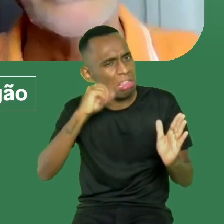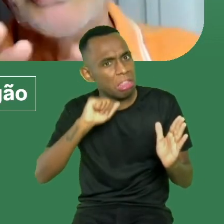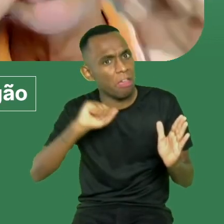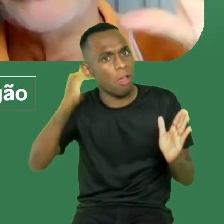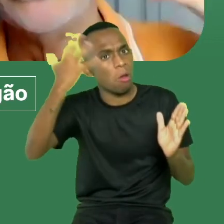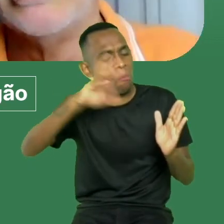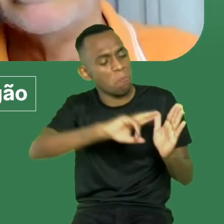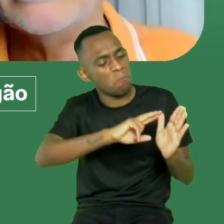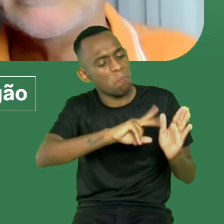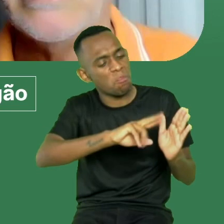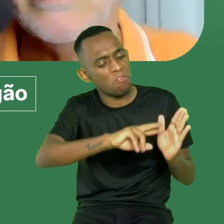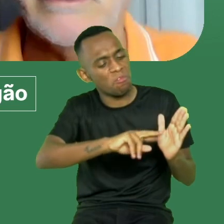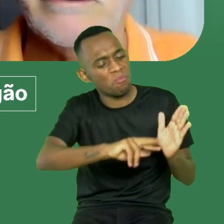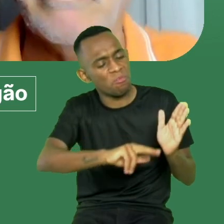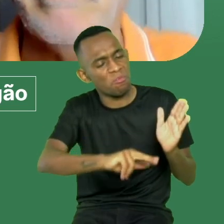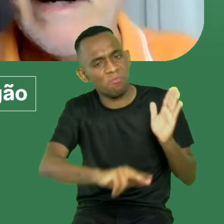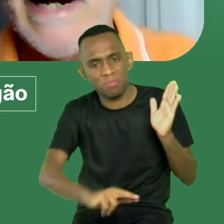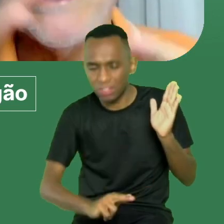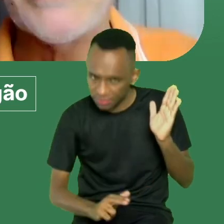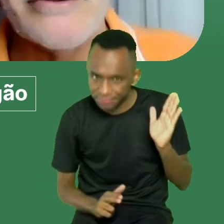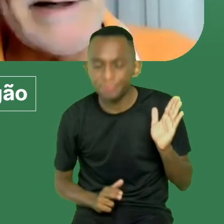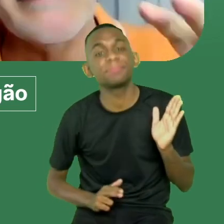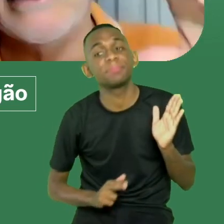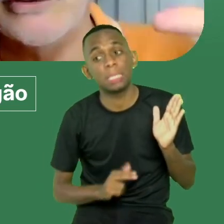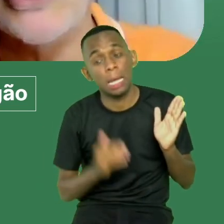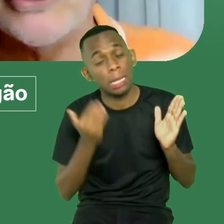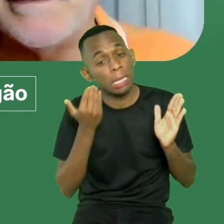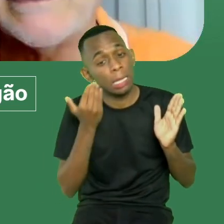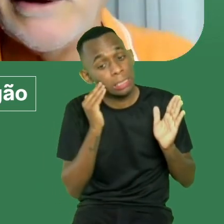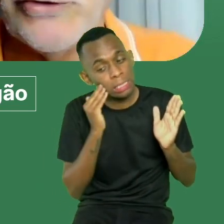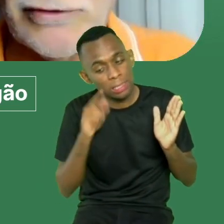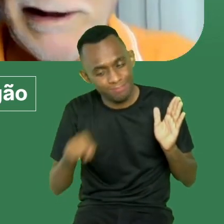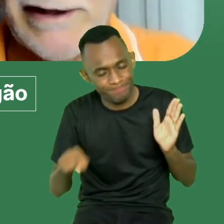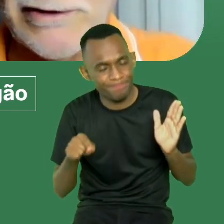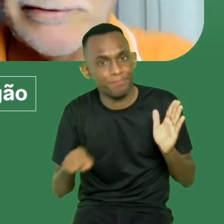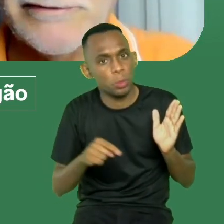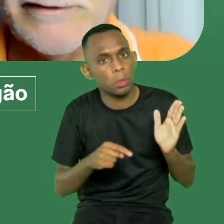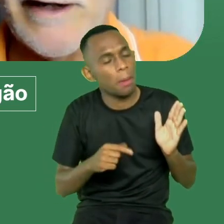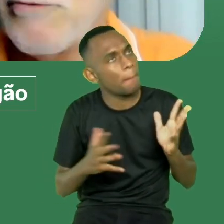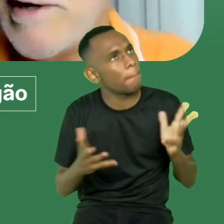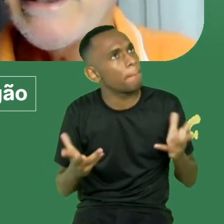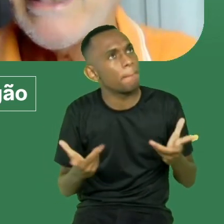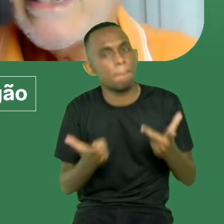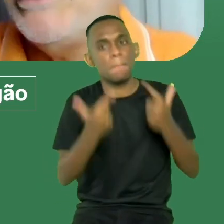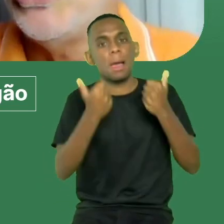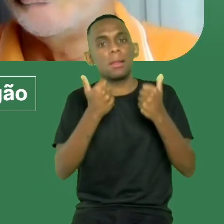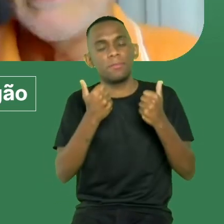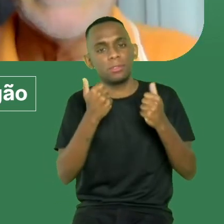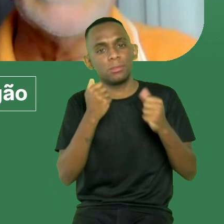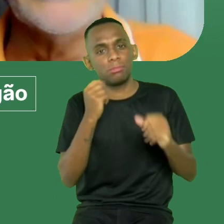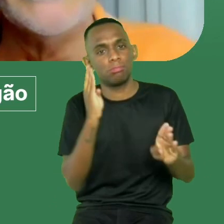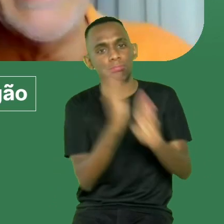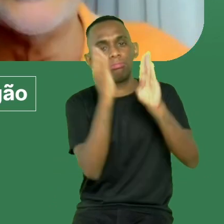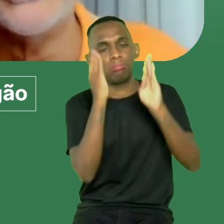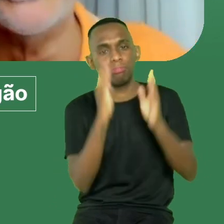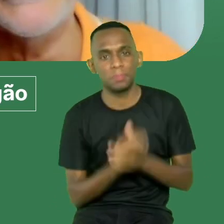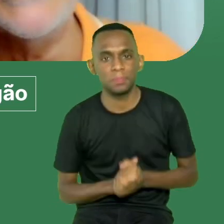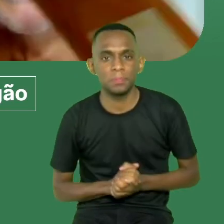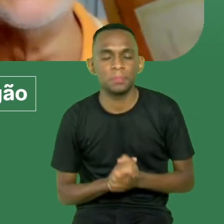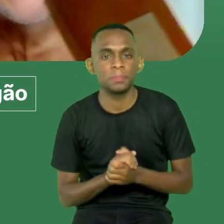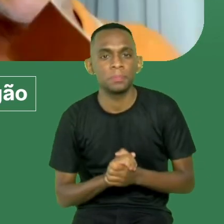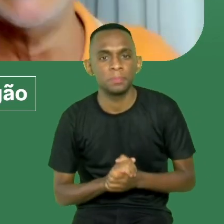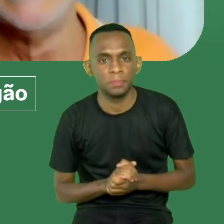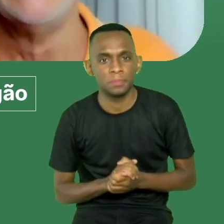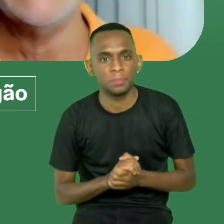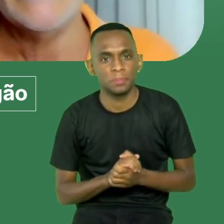tem um mundo mágico, maravilhoso para ser descoberto. Né? Como é Essa é que uma cabe tudo excelente dica aquilo mesmo dentro para de os um